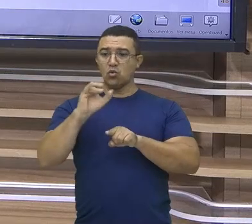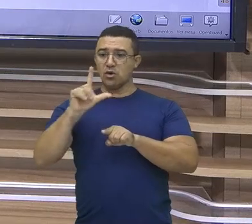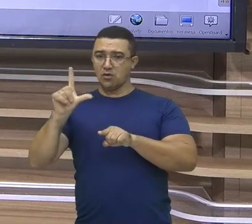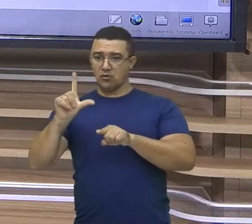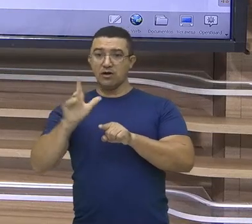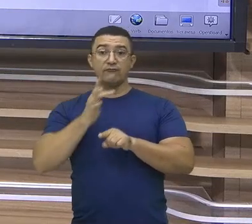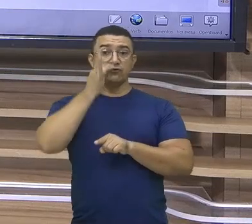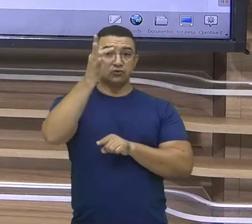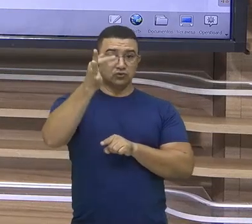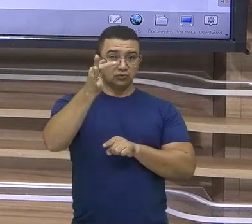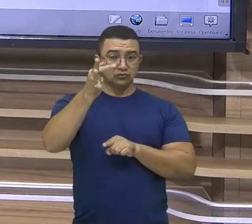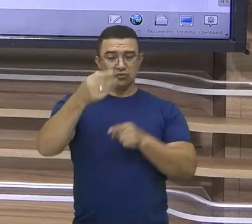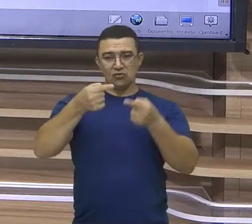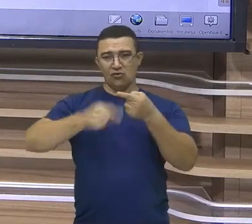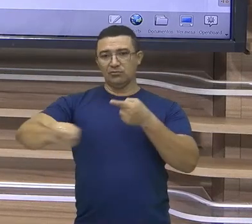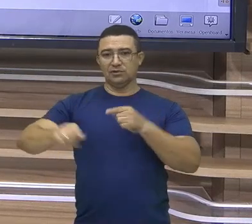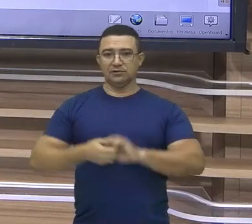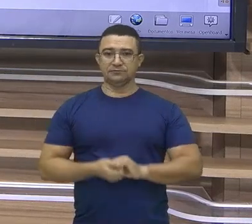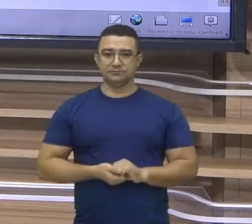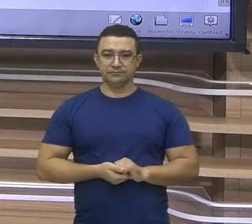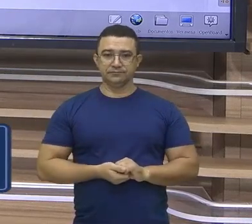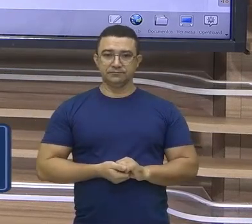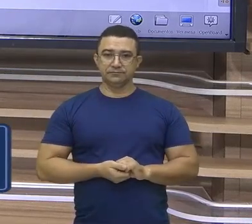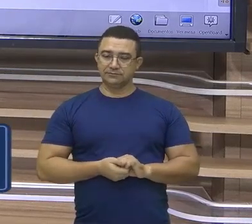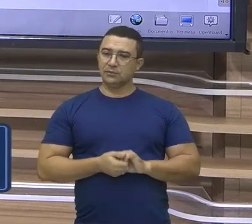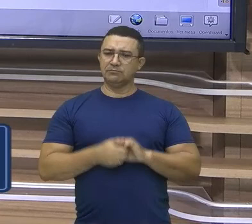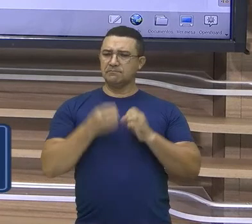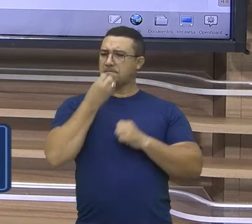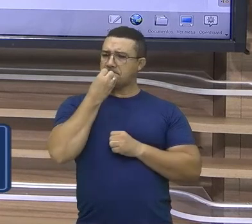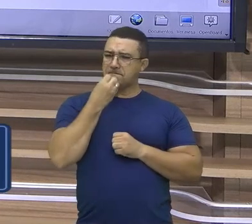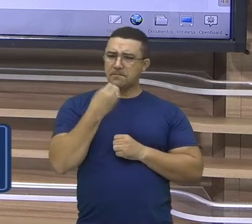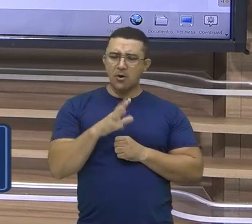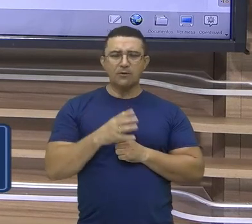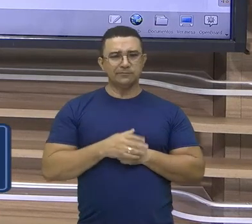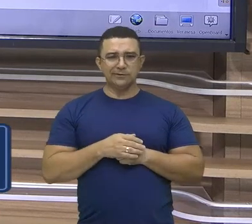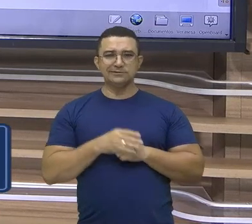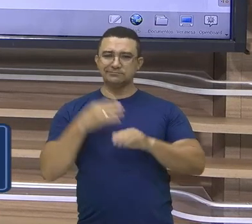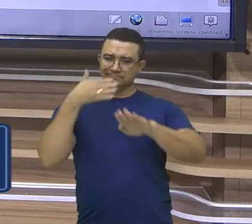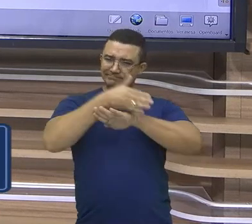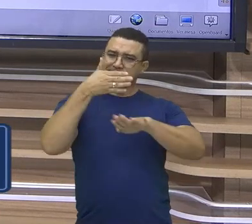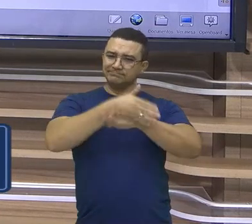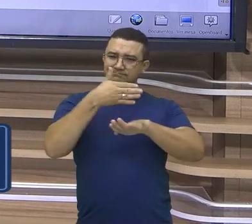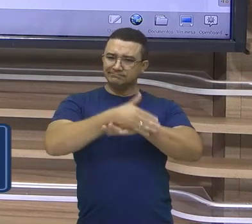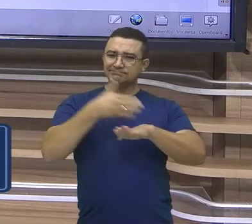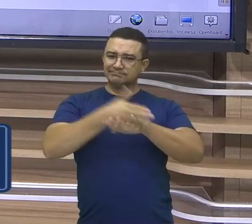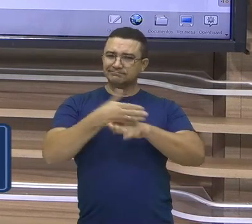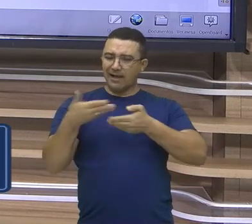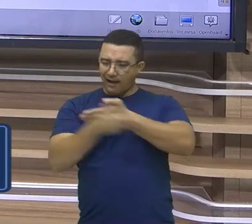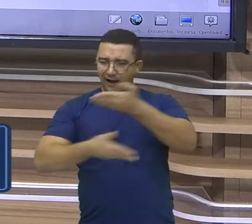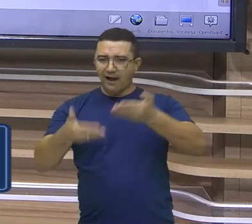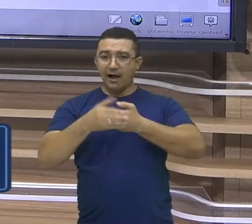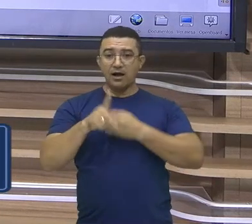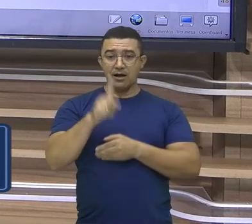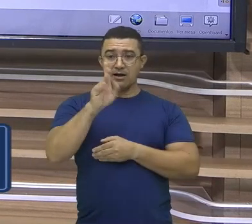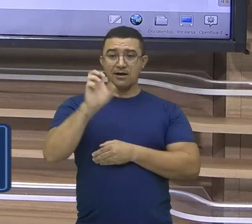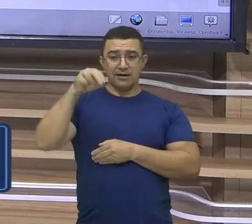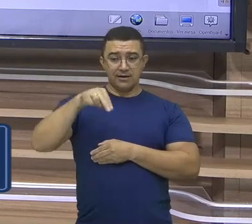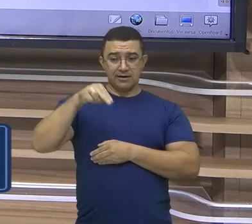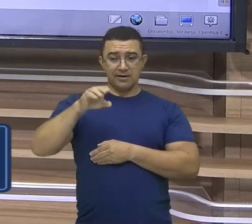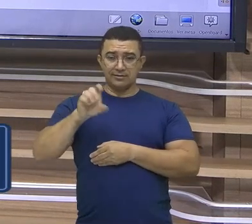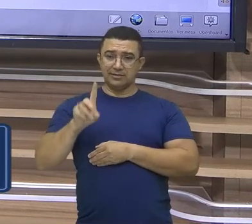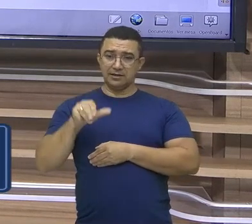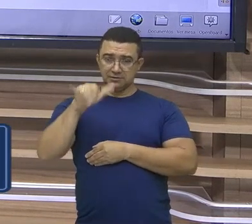Kenny, de novo, aí, nosso aluno que participa bastante, né? Que bom, né? Que ele está sempre presente. Ele coloca ali, olha só, colocou até